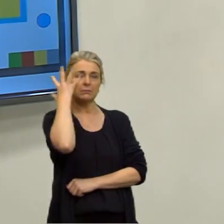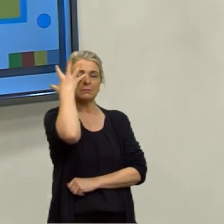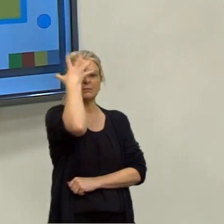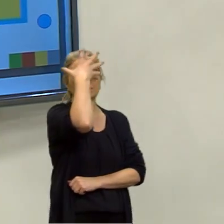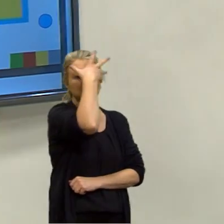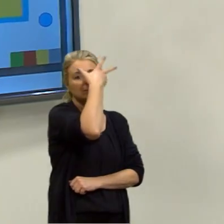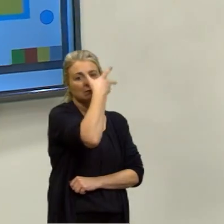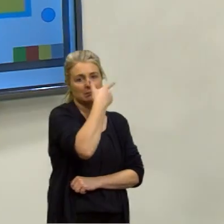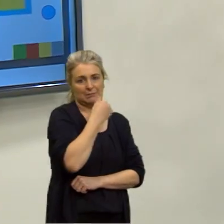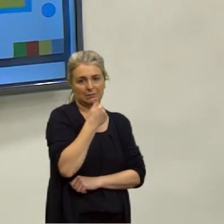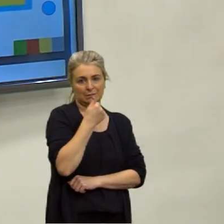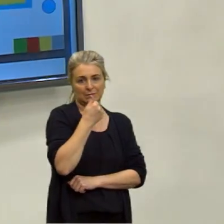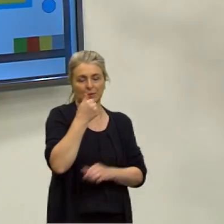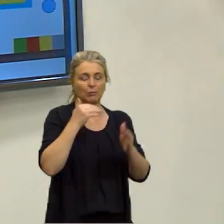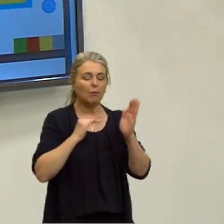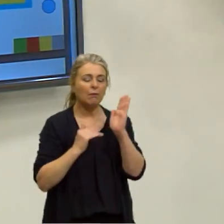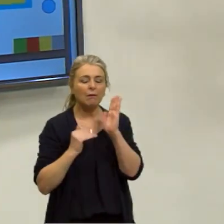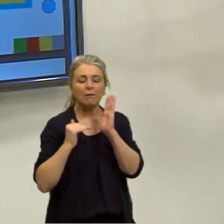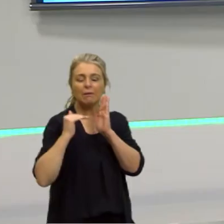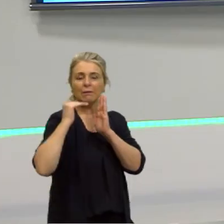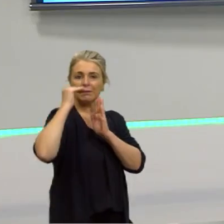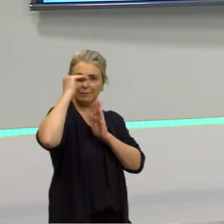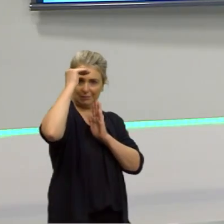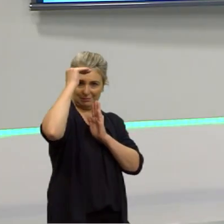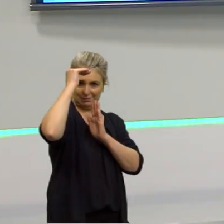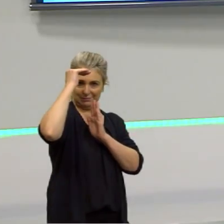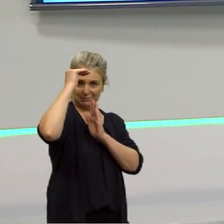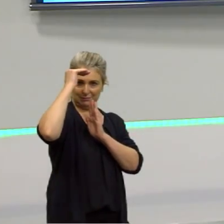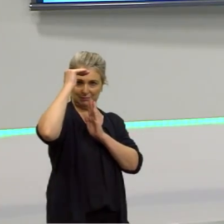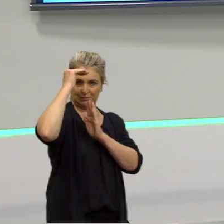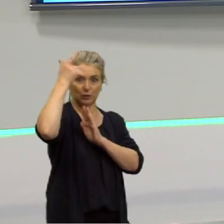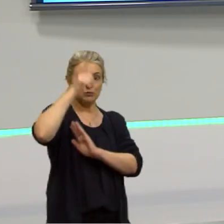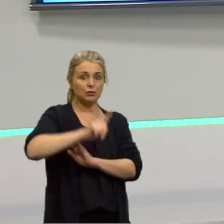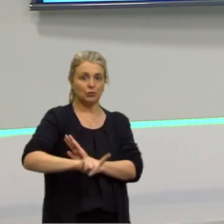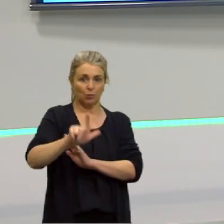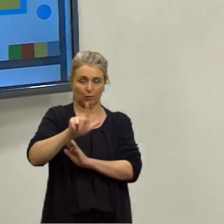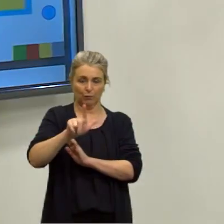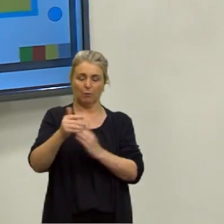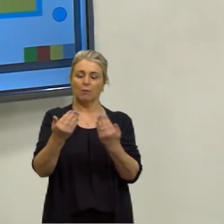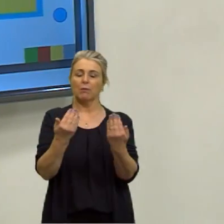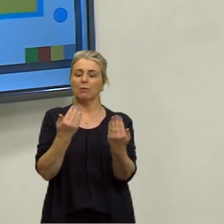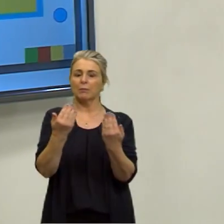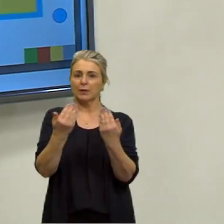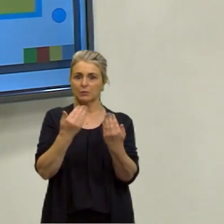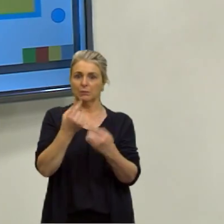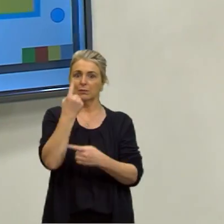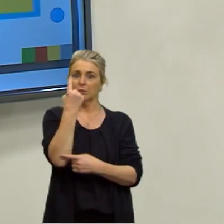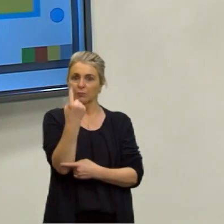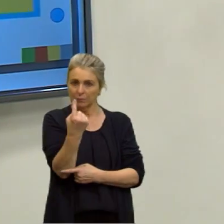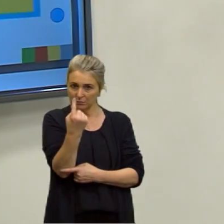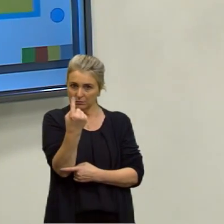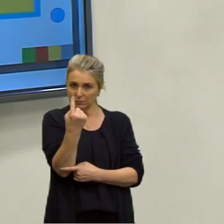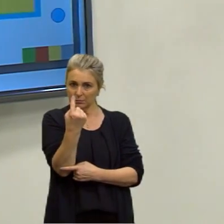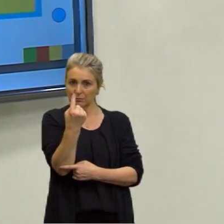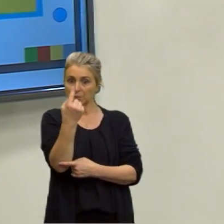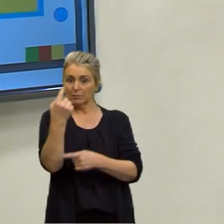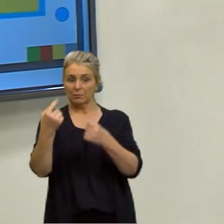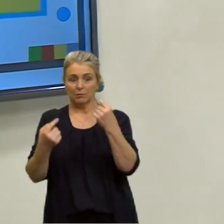elevada ao seu grau máximo só retomando bem rapidinho comparativo um